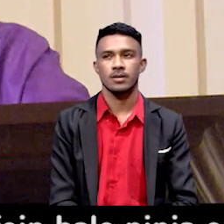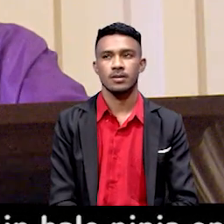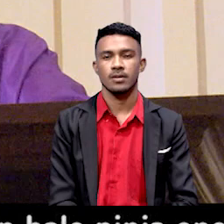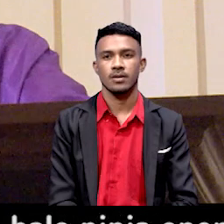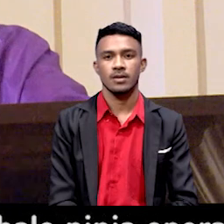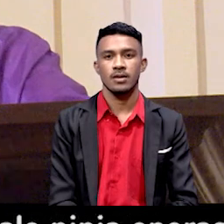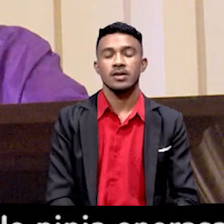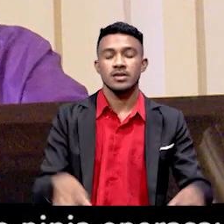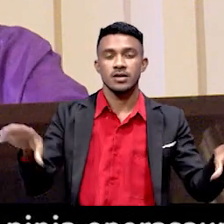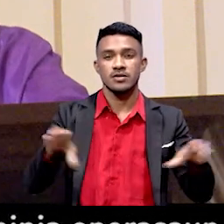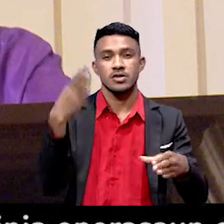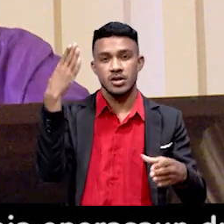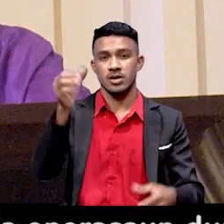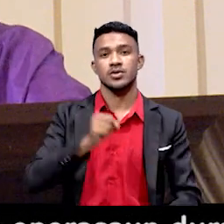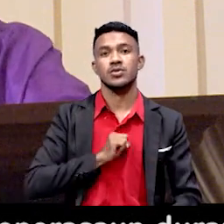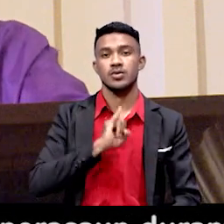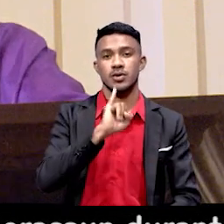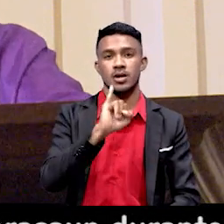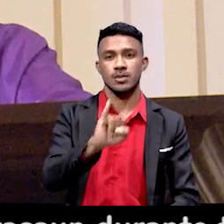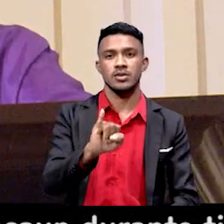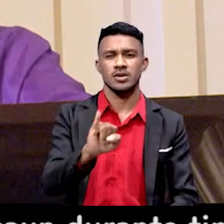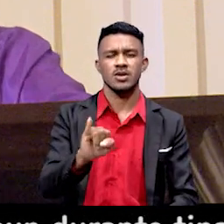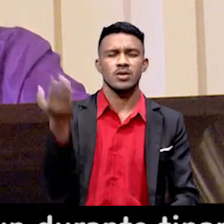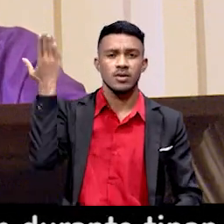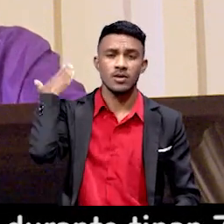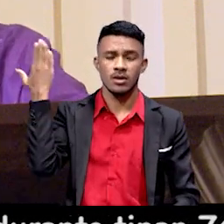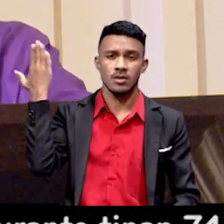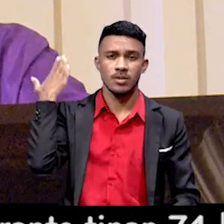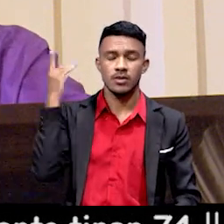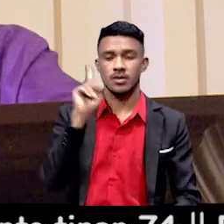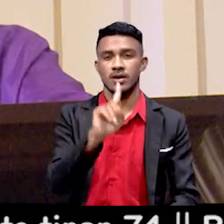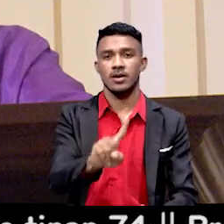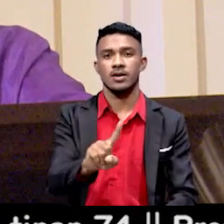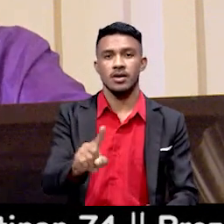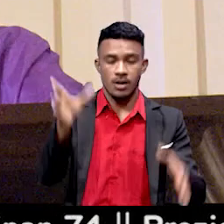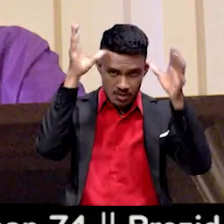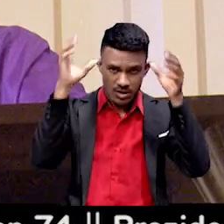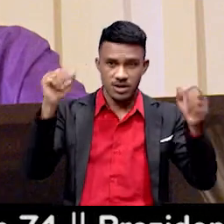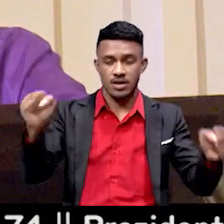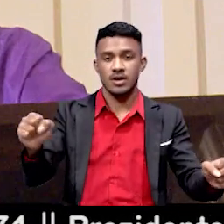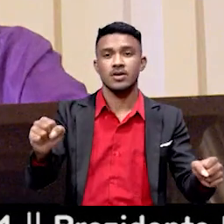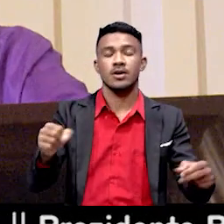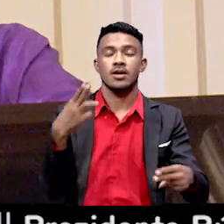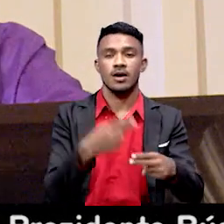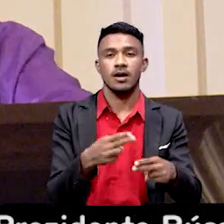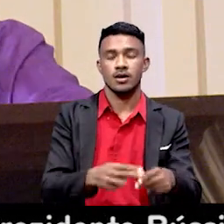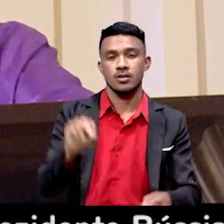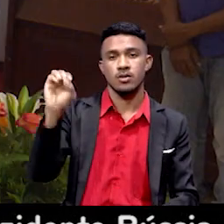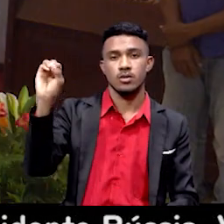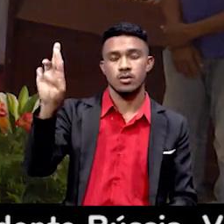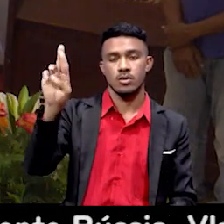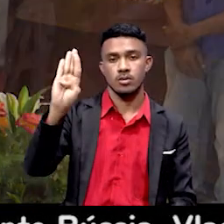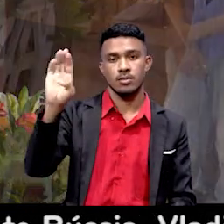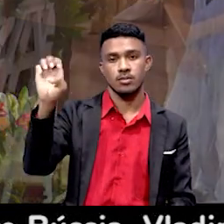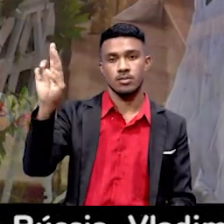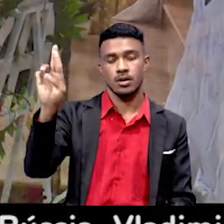Aparelho ia be suainos buat antigamente ida. Presidente Episcopal Dom Norberto do Amaral hatolia hirakne